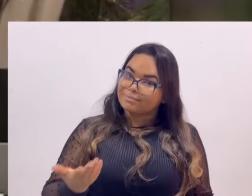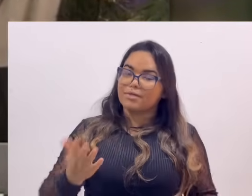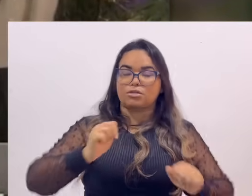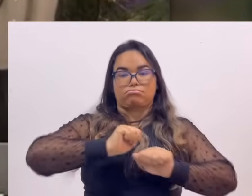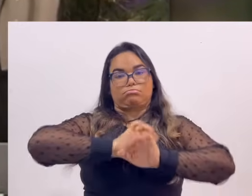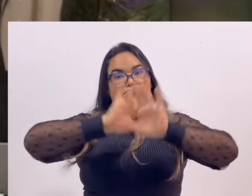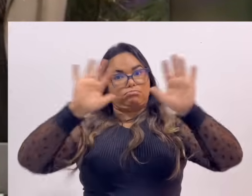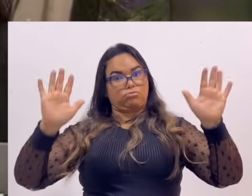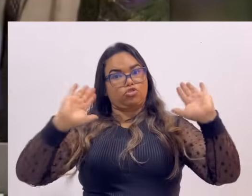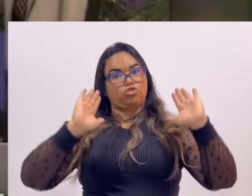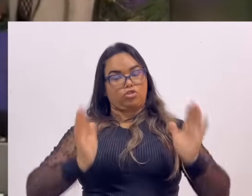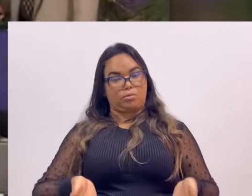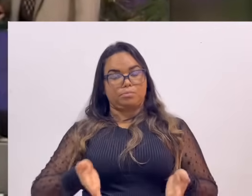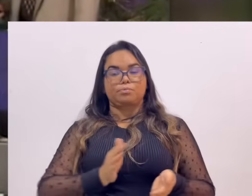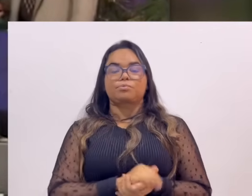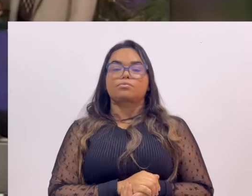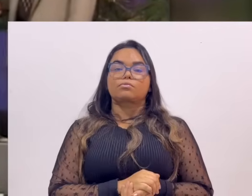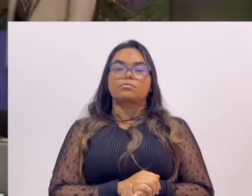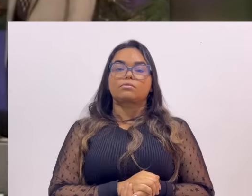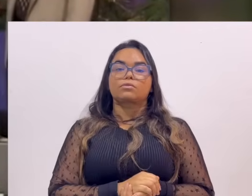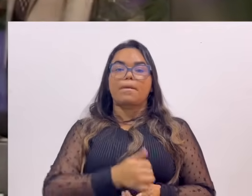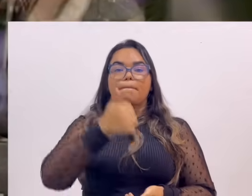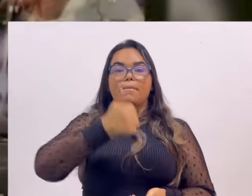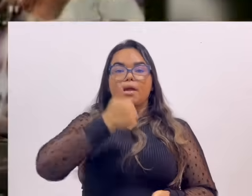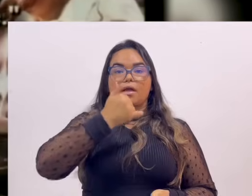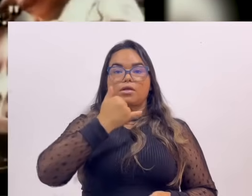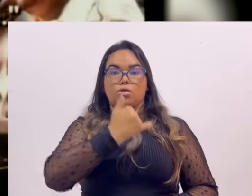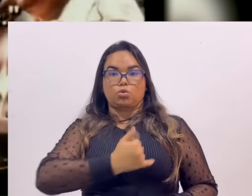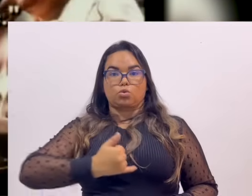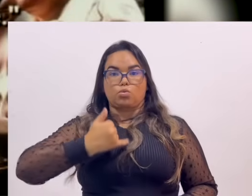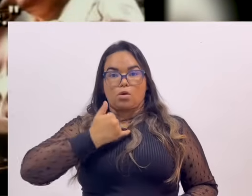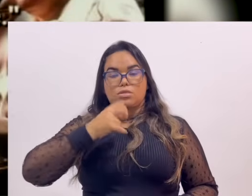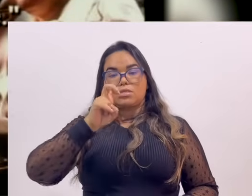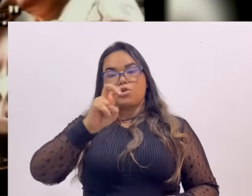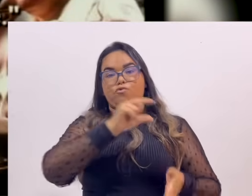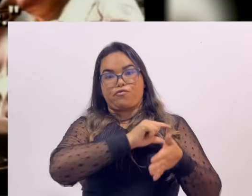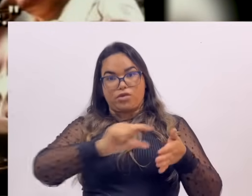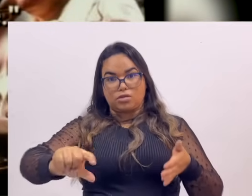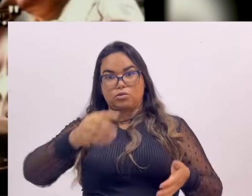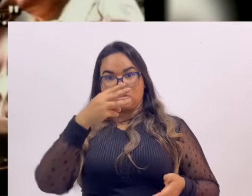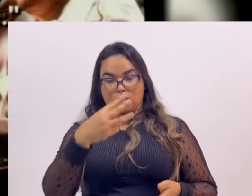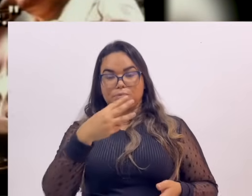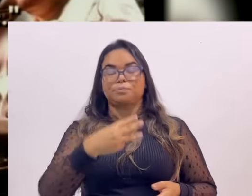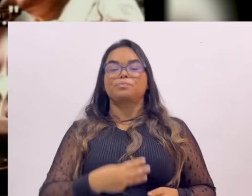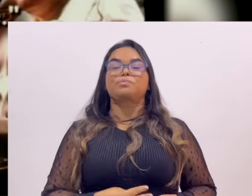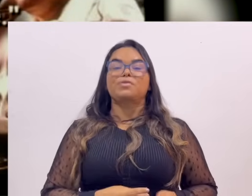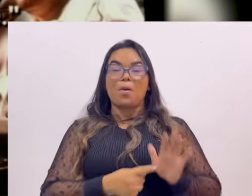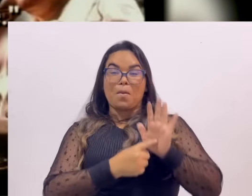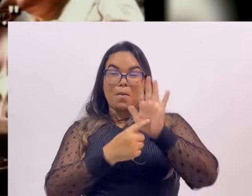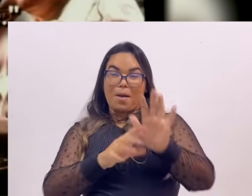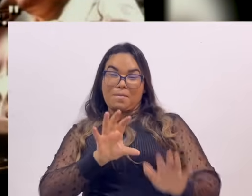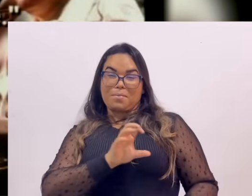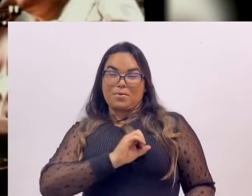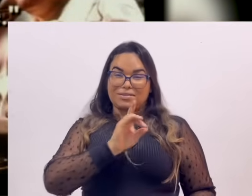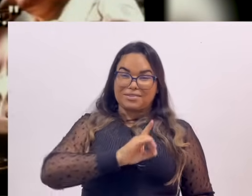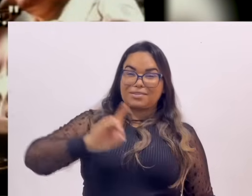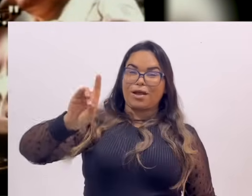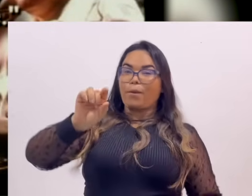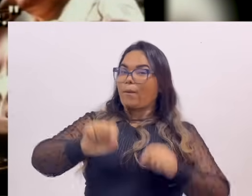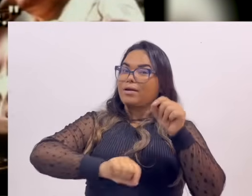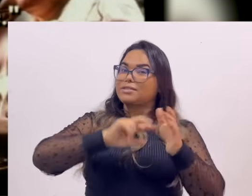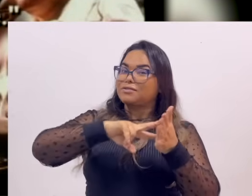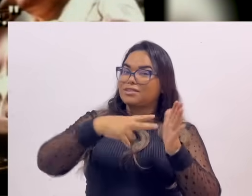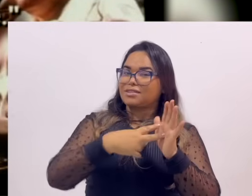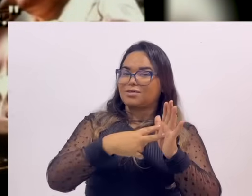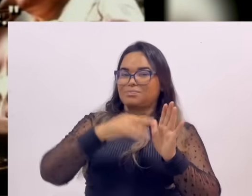Já esclarecemos isso. 1 João 5, verso 3. Este é o amor de Deus, que guardemos os